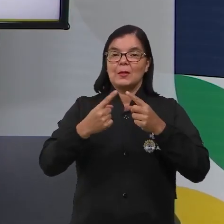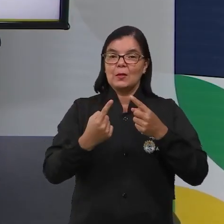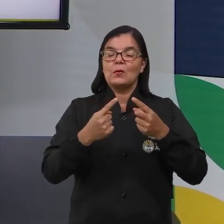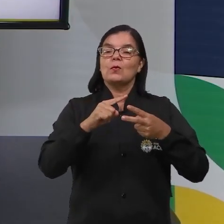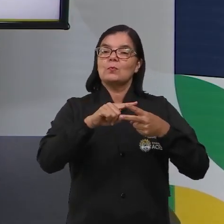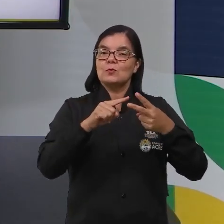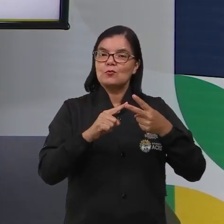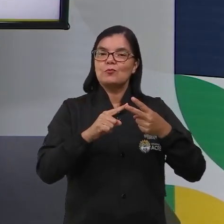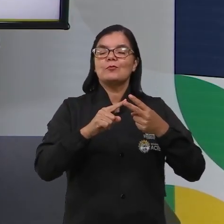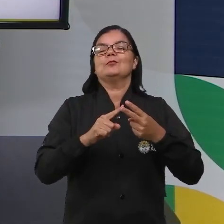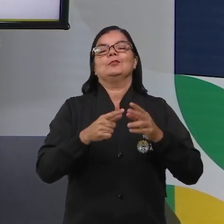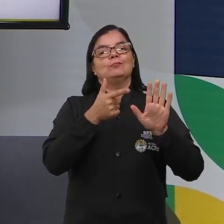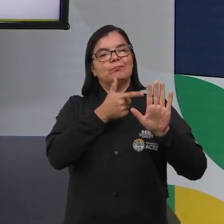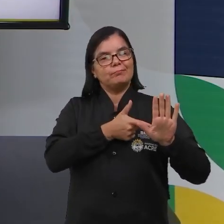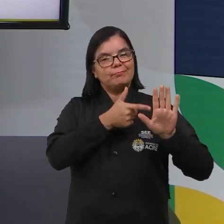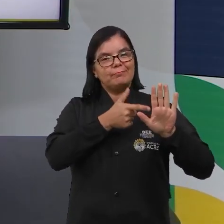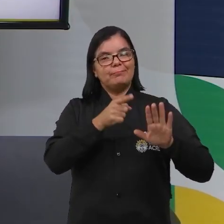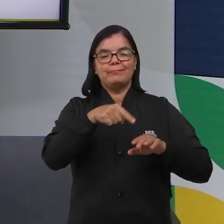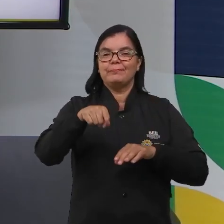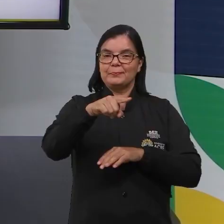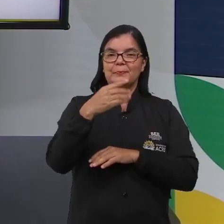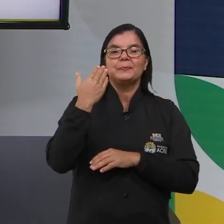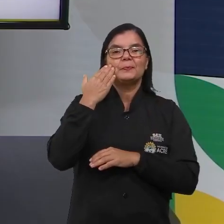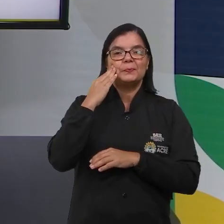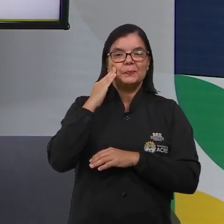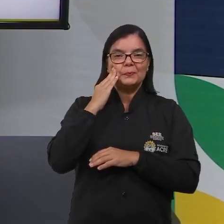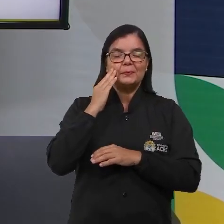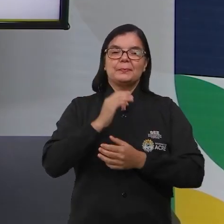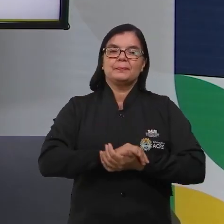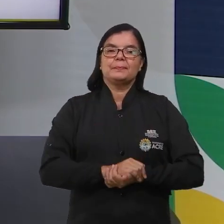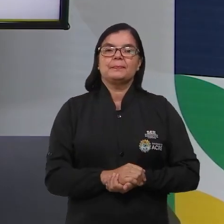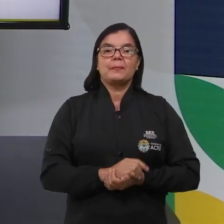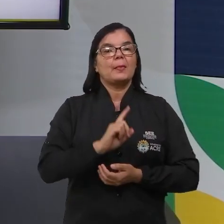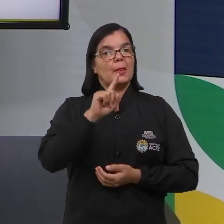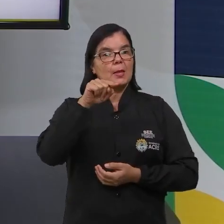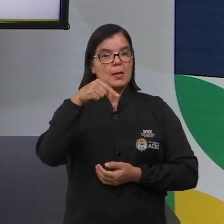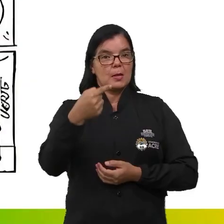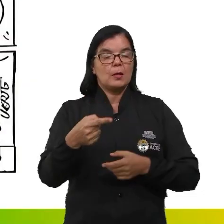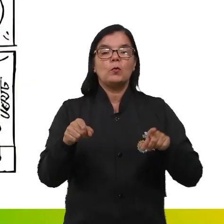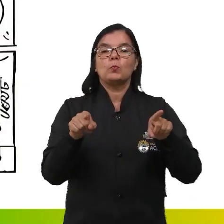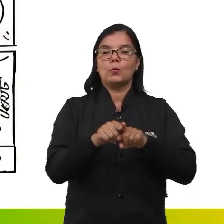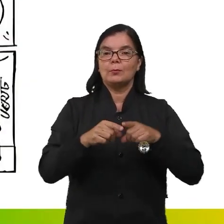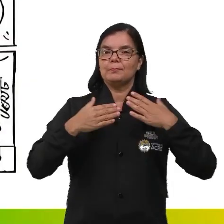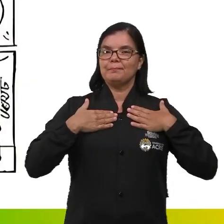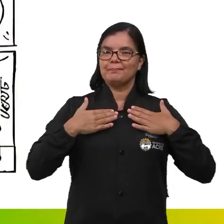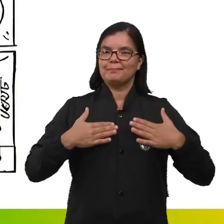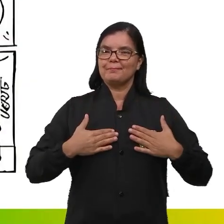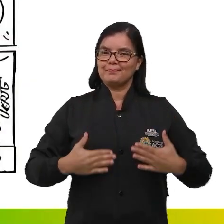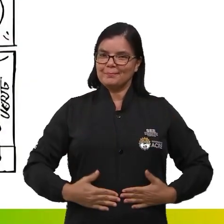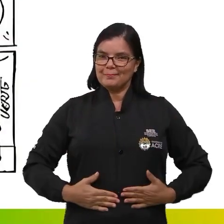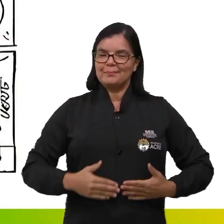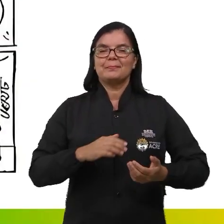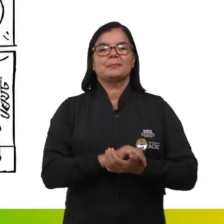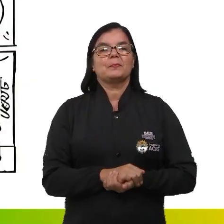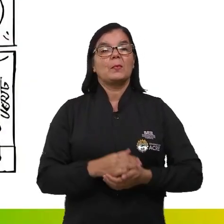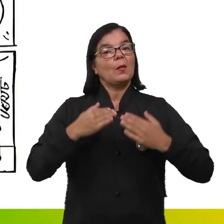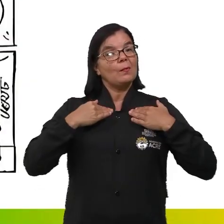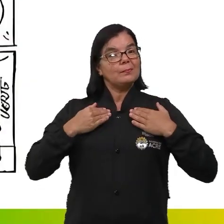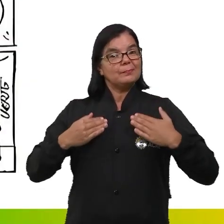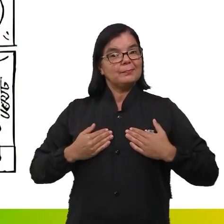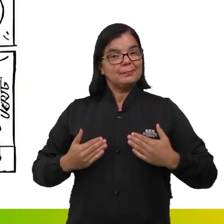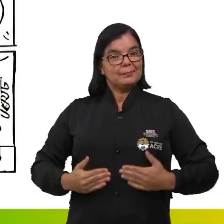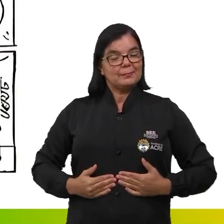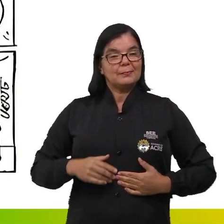tá? Isso é importante para você enquanto estudante. Depois eu trouxe aí o humor. O